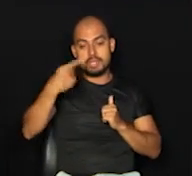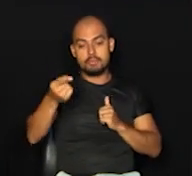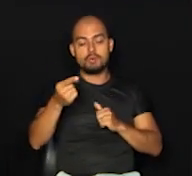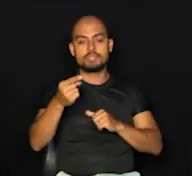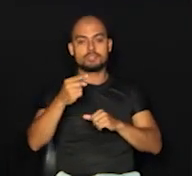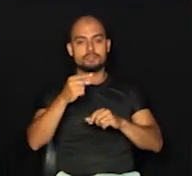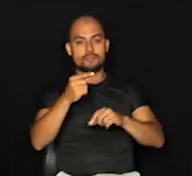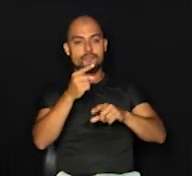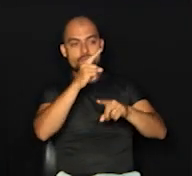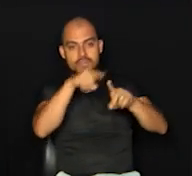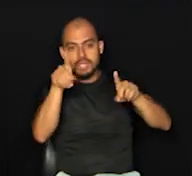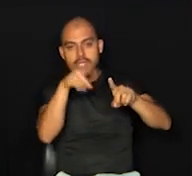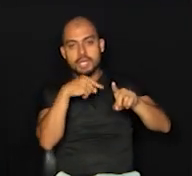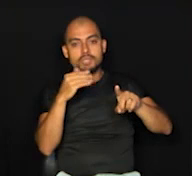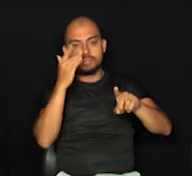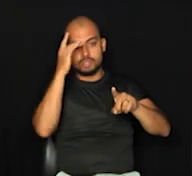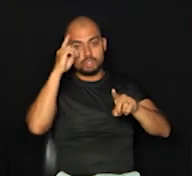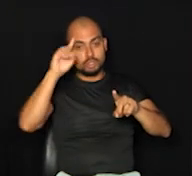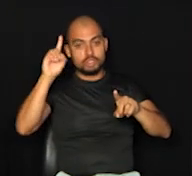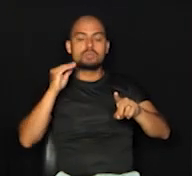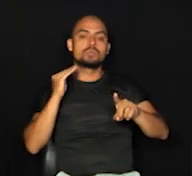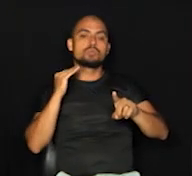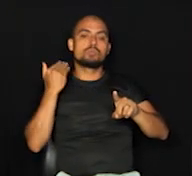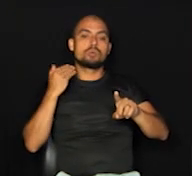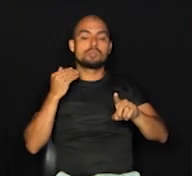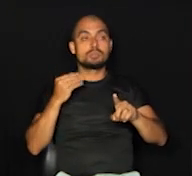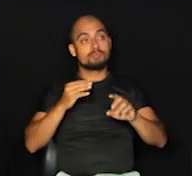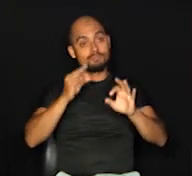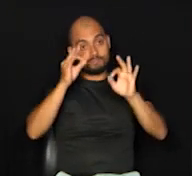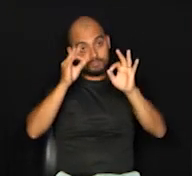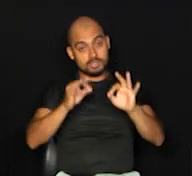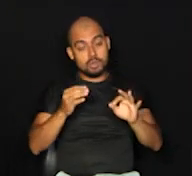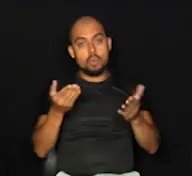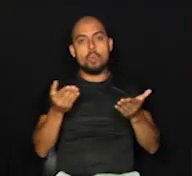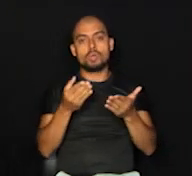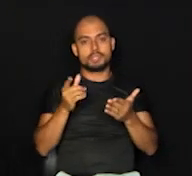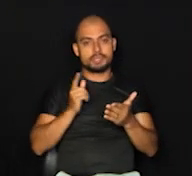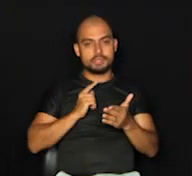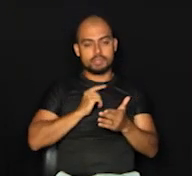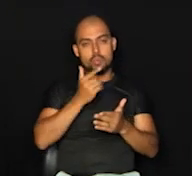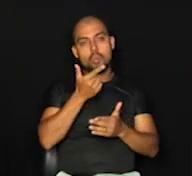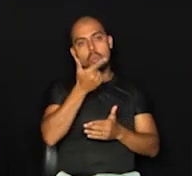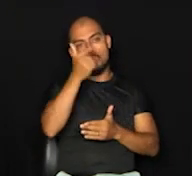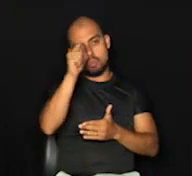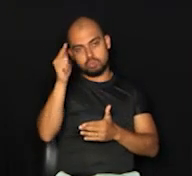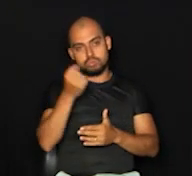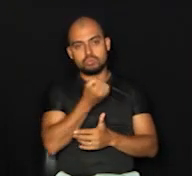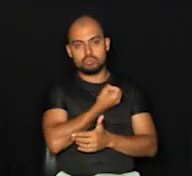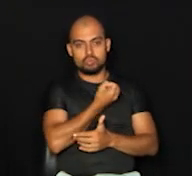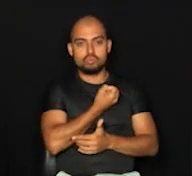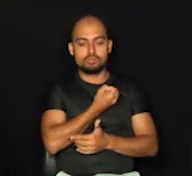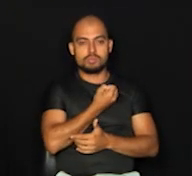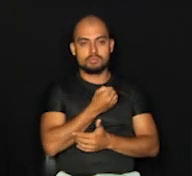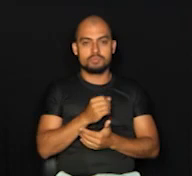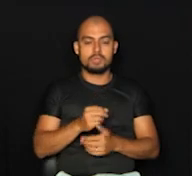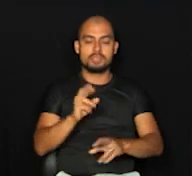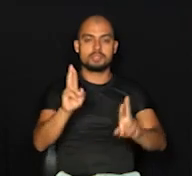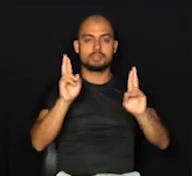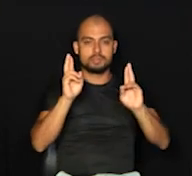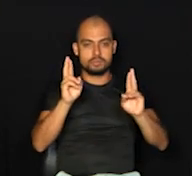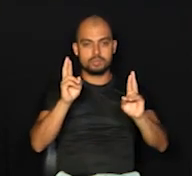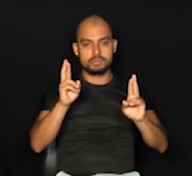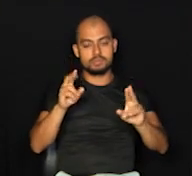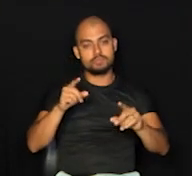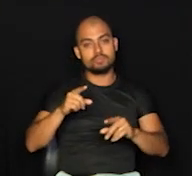com certeza hoje nós teremos aí, vamos aguardar qual vai ser aí esses números, quais vão ser